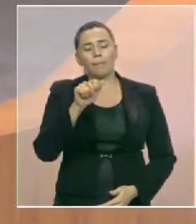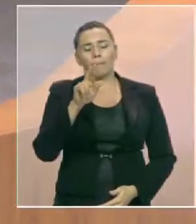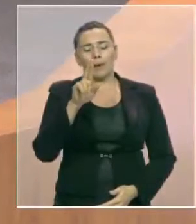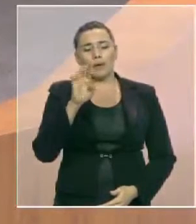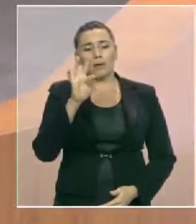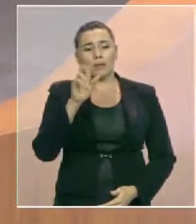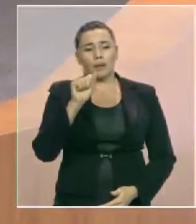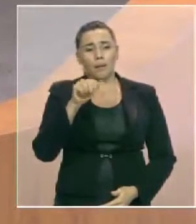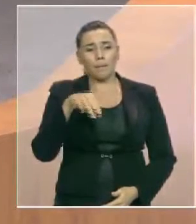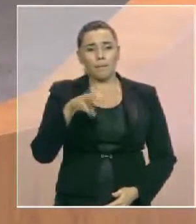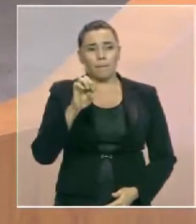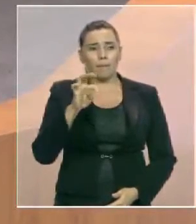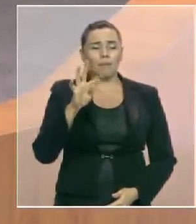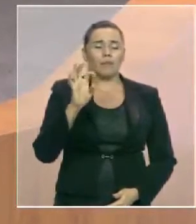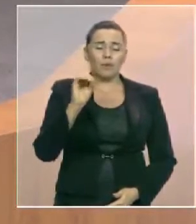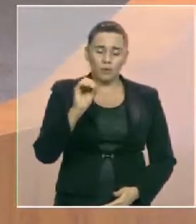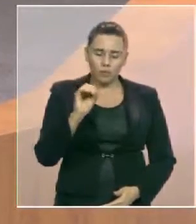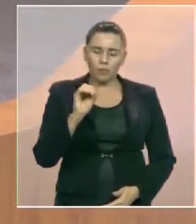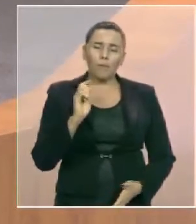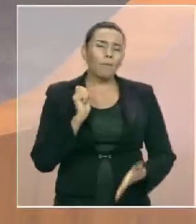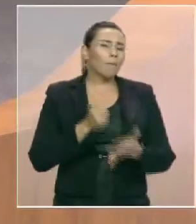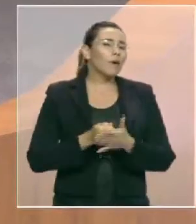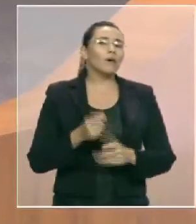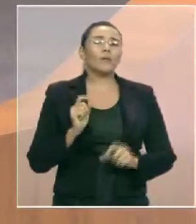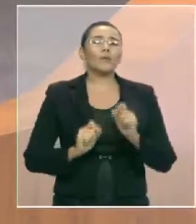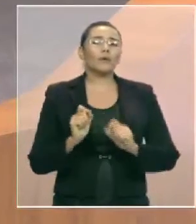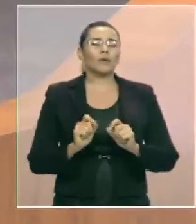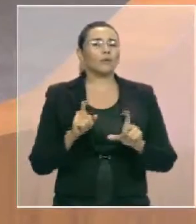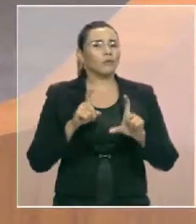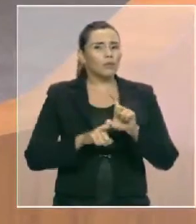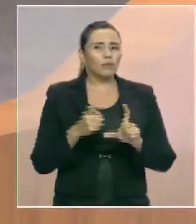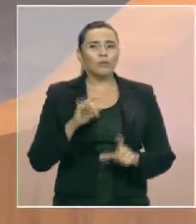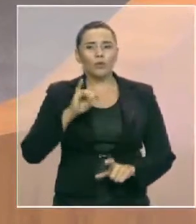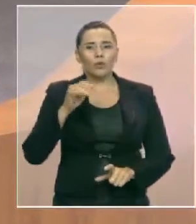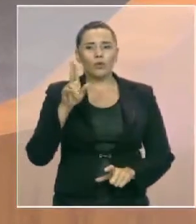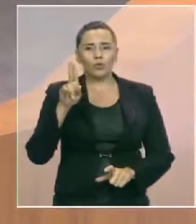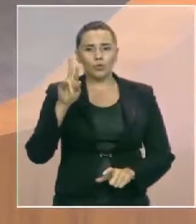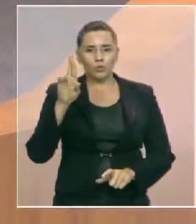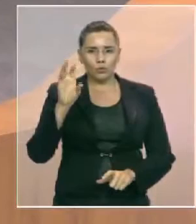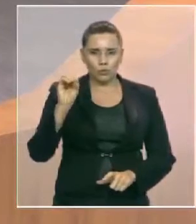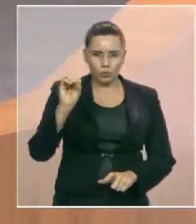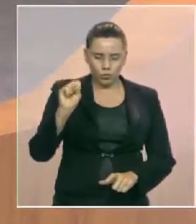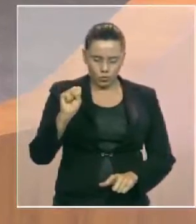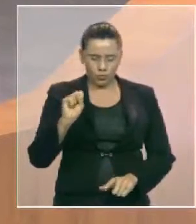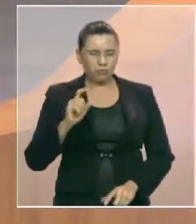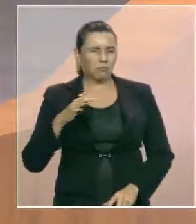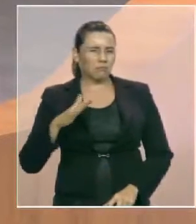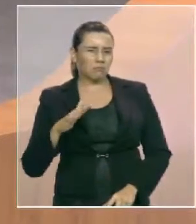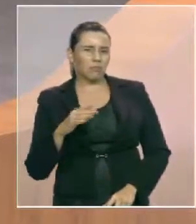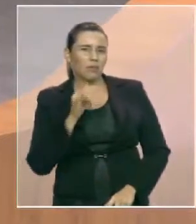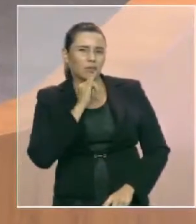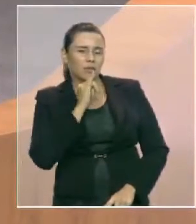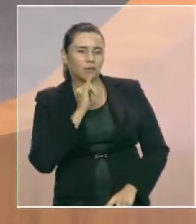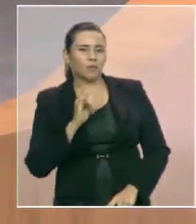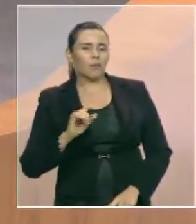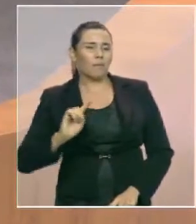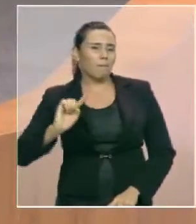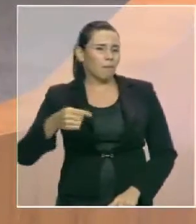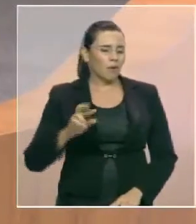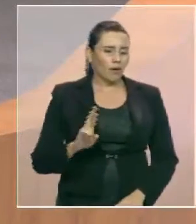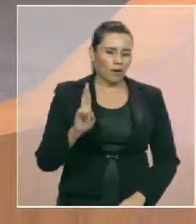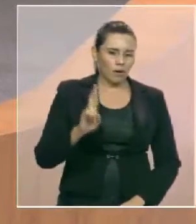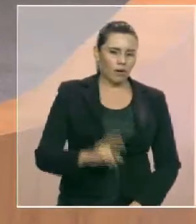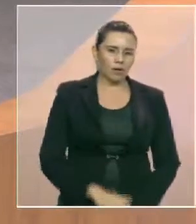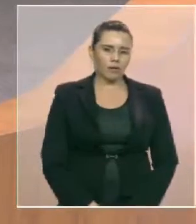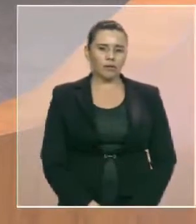juros, você paga lá uma quantia de juros. Vamos supor R$1.000, que é os juros. E você paga a amortização, que é o que você